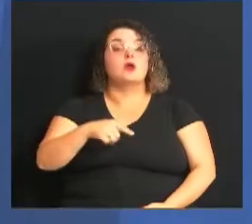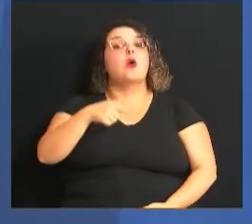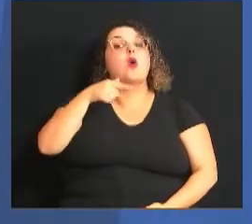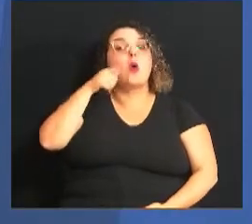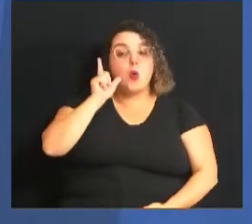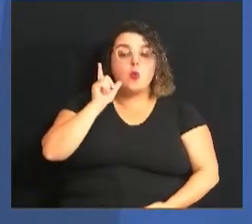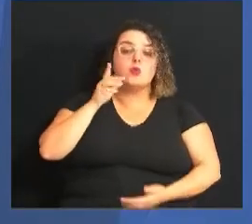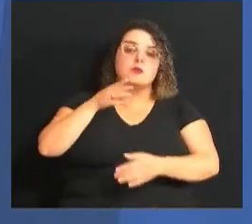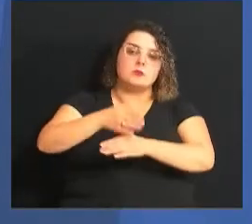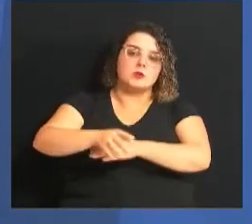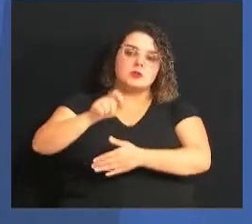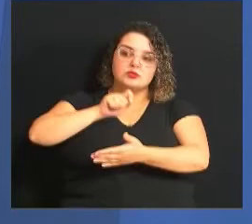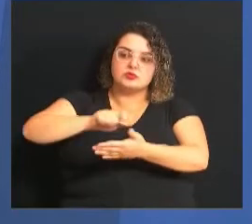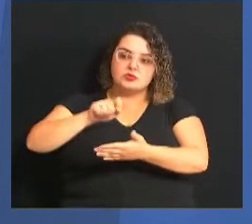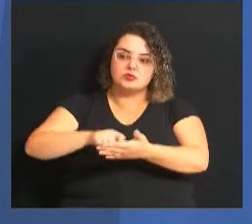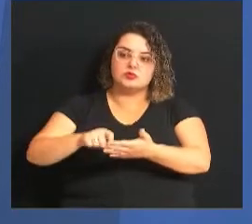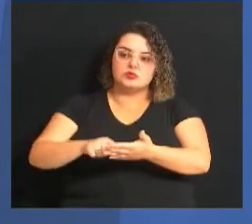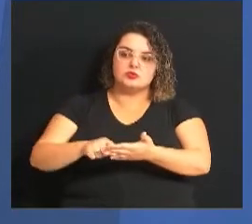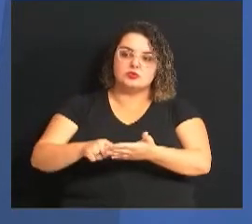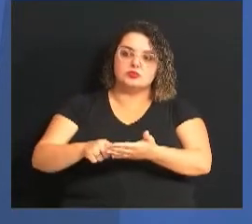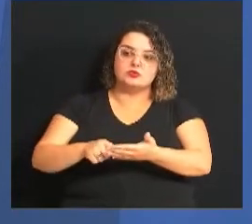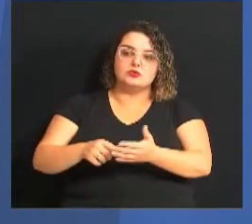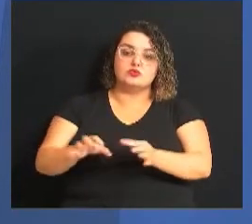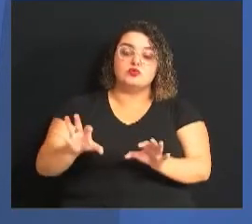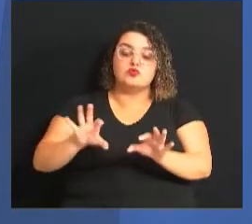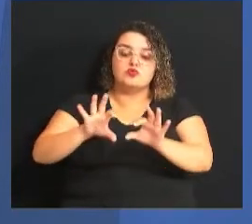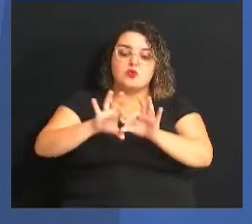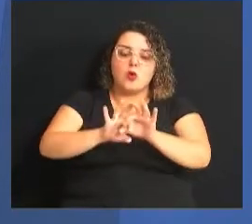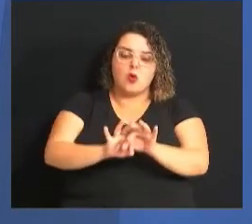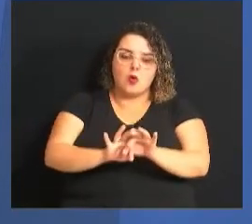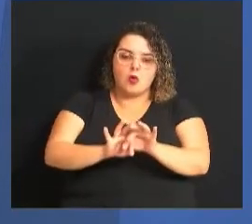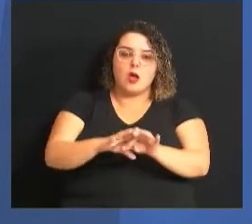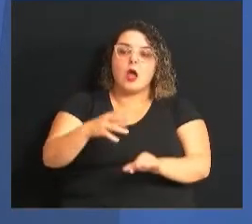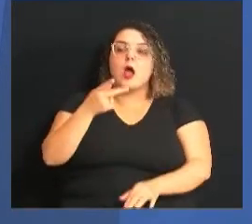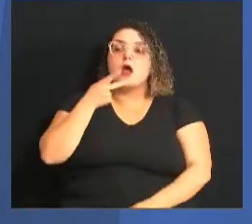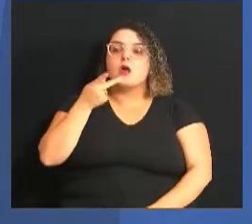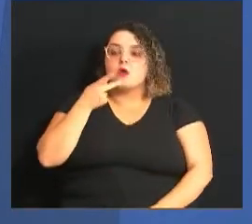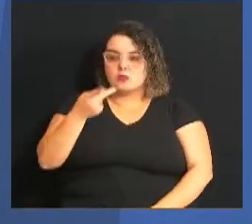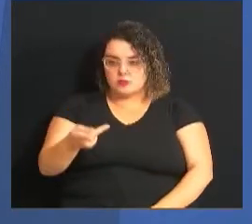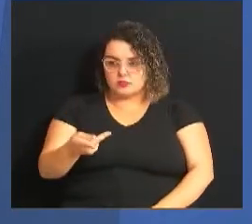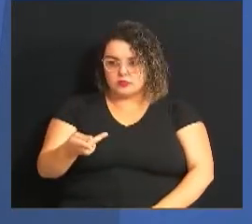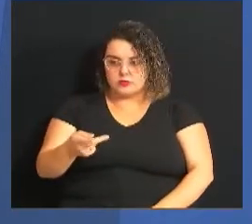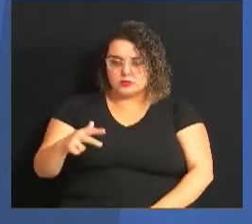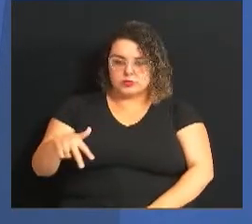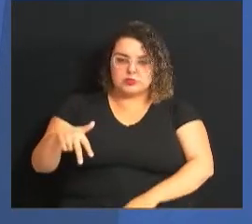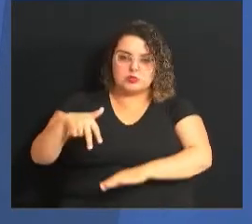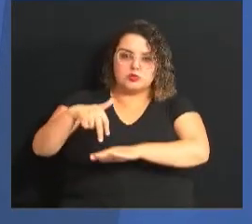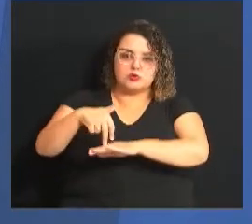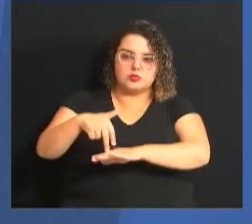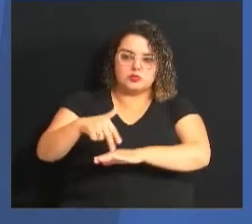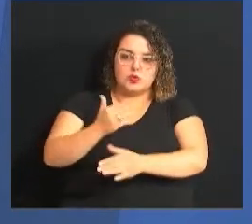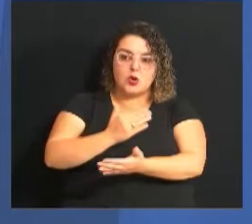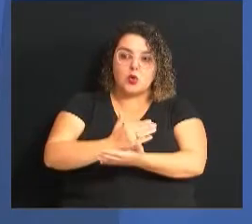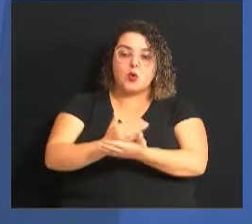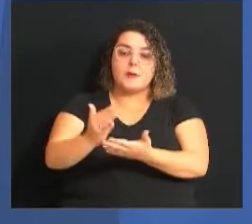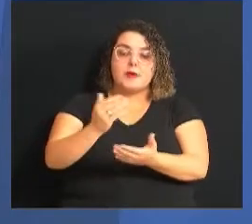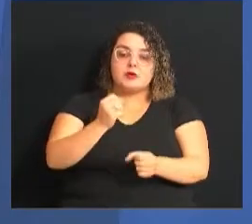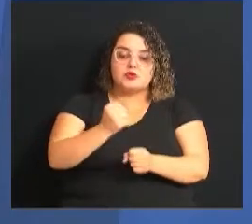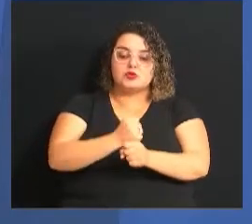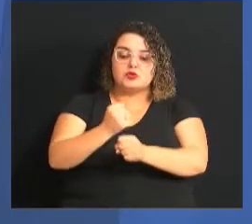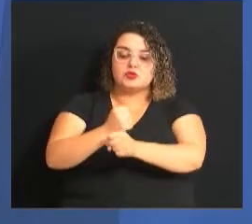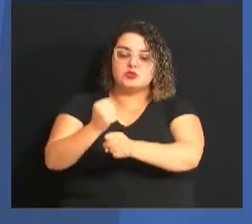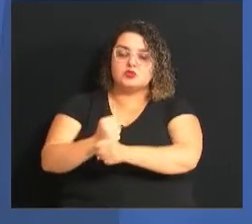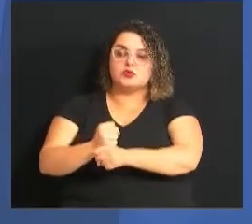participou da assinatura de um convênio e falou sobre isso na tribuna. É o início das obras de